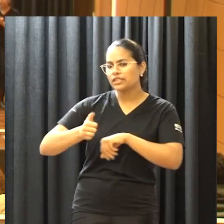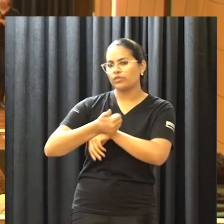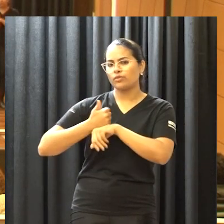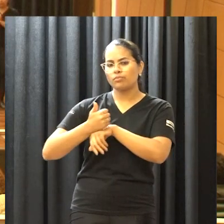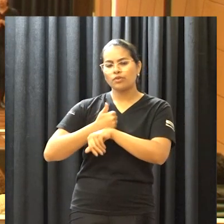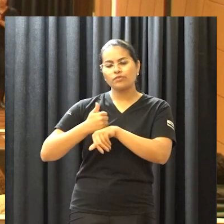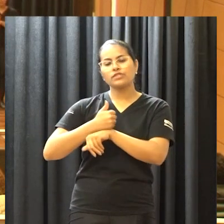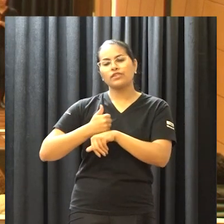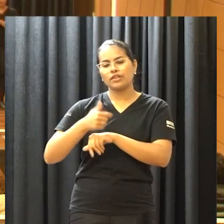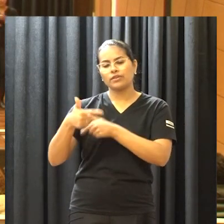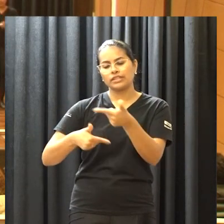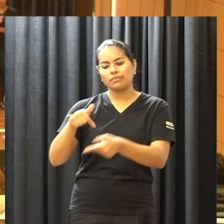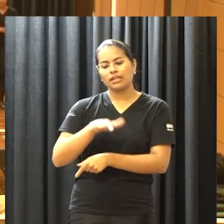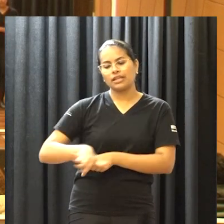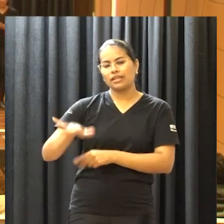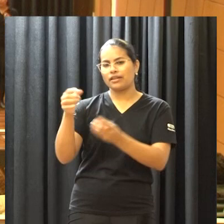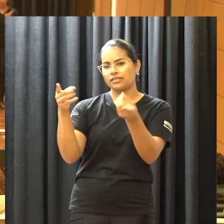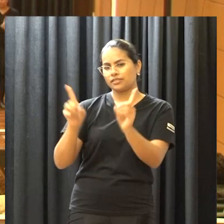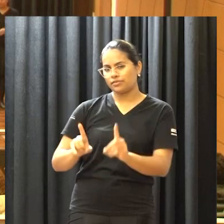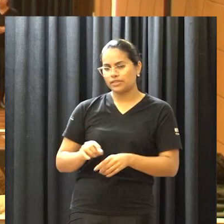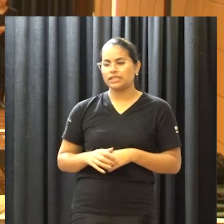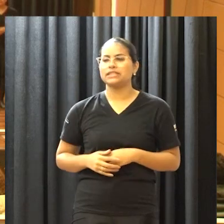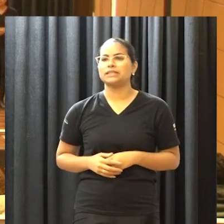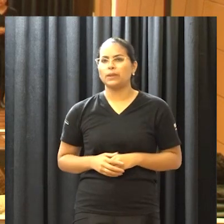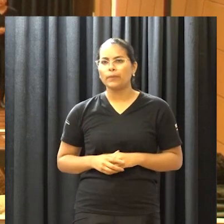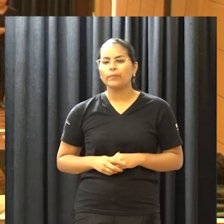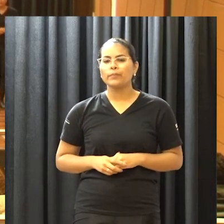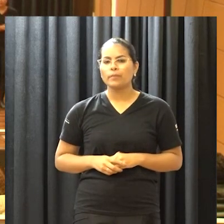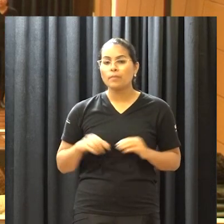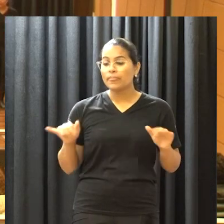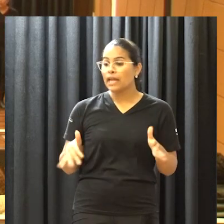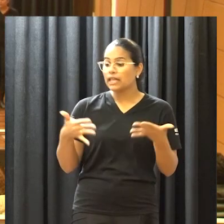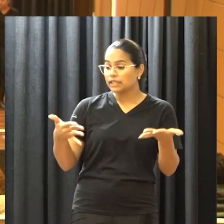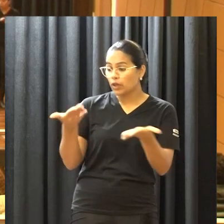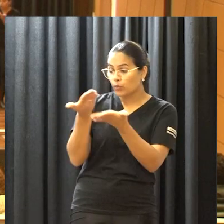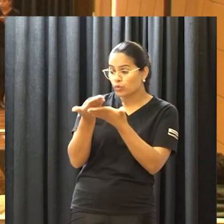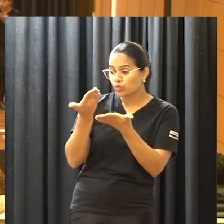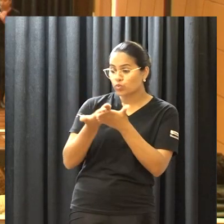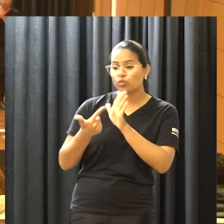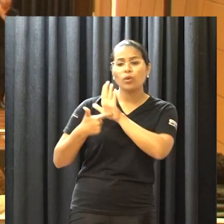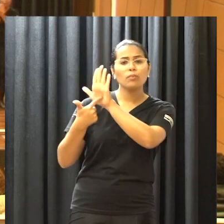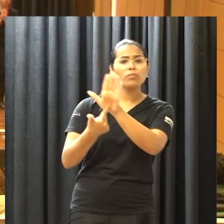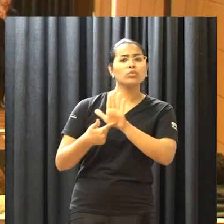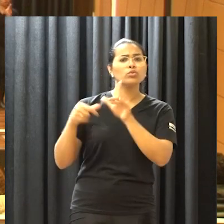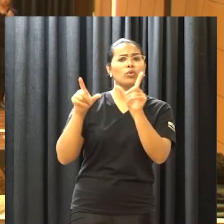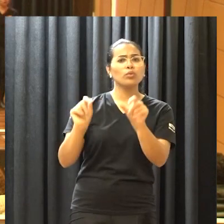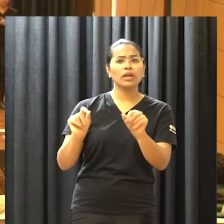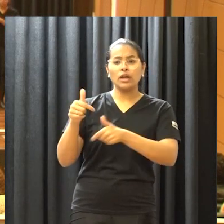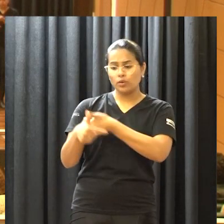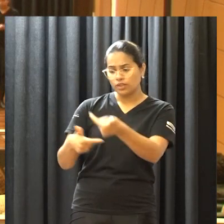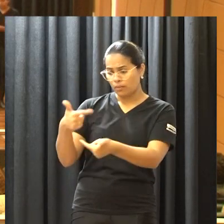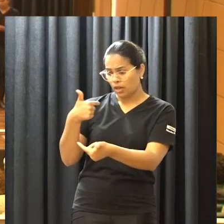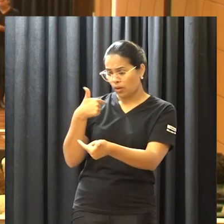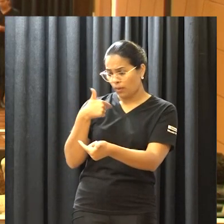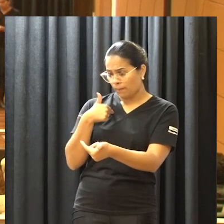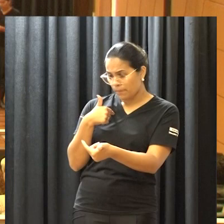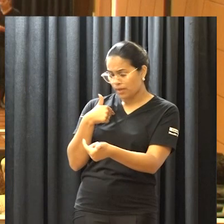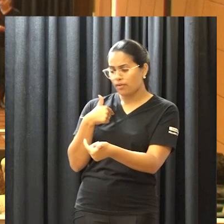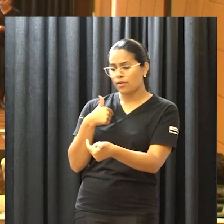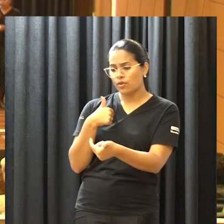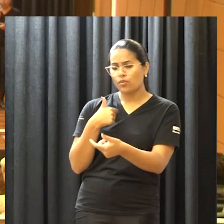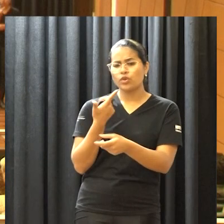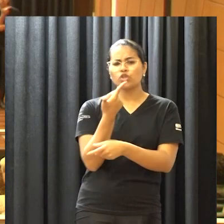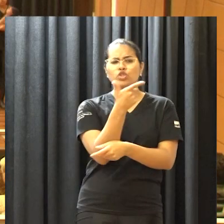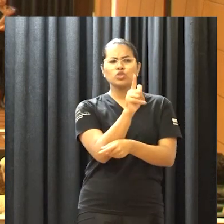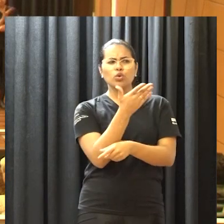Né? Então, em síntese, né, o estudo mostrou que o trabalho... que eu e outros colegas que